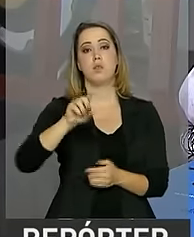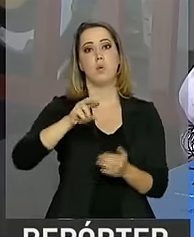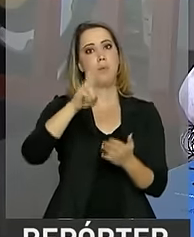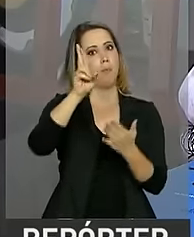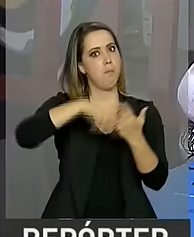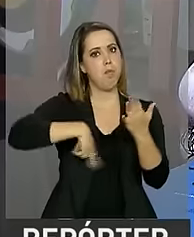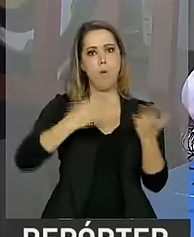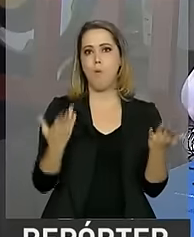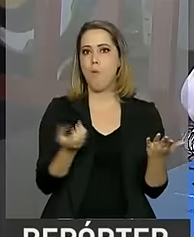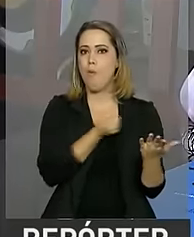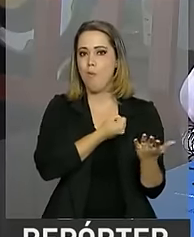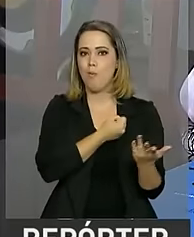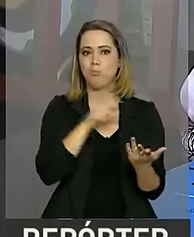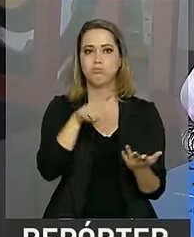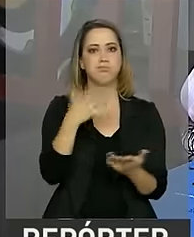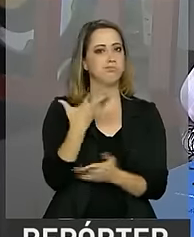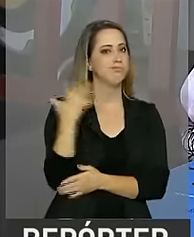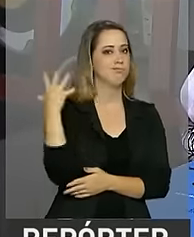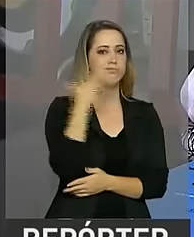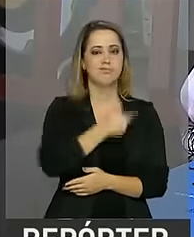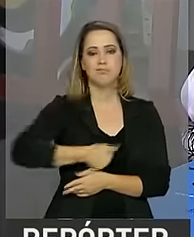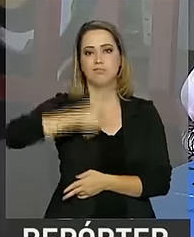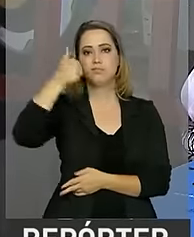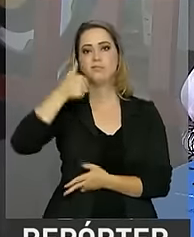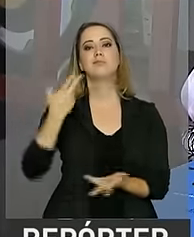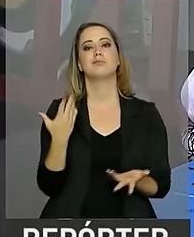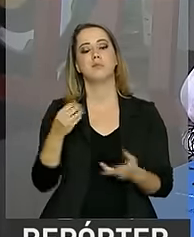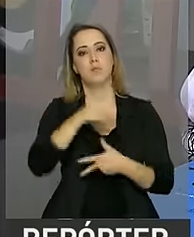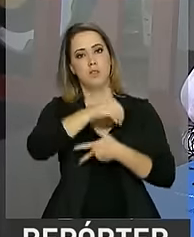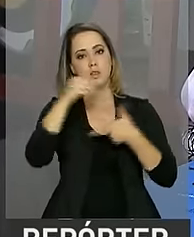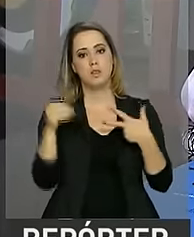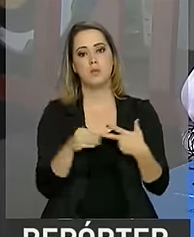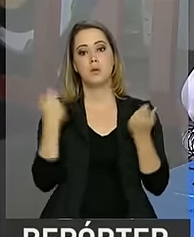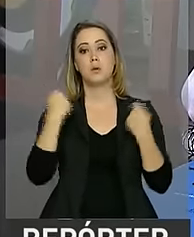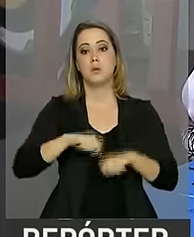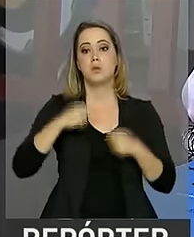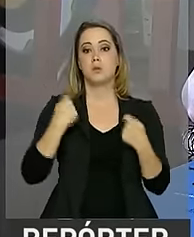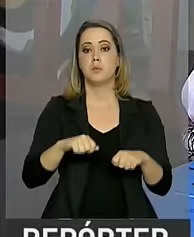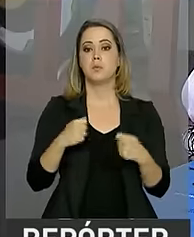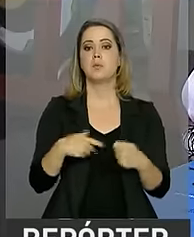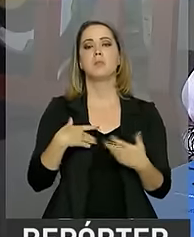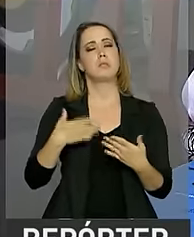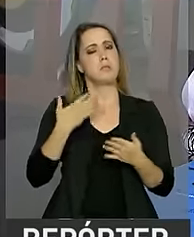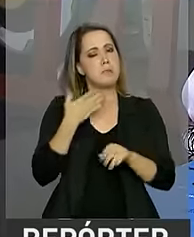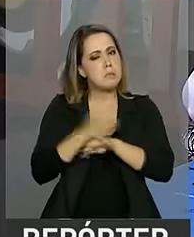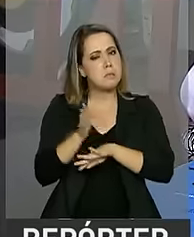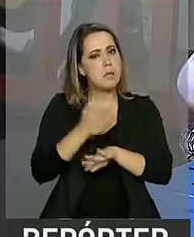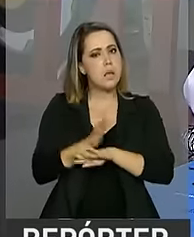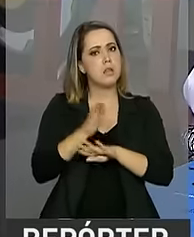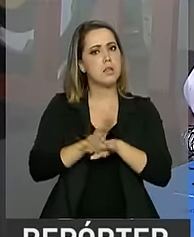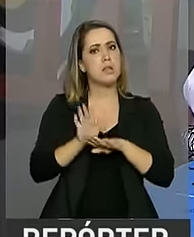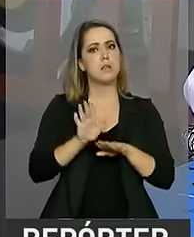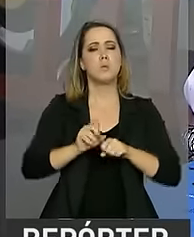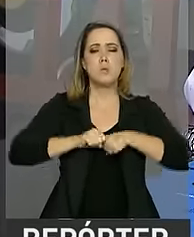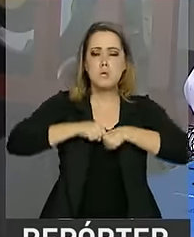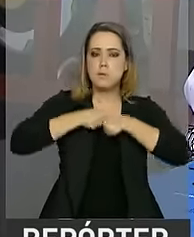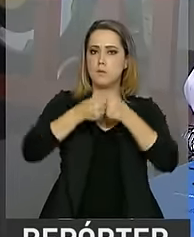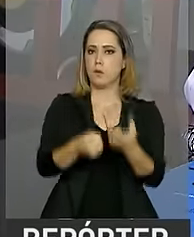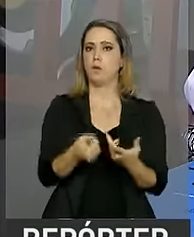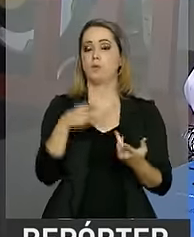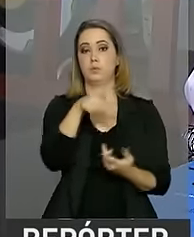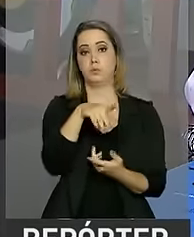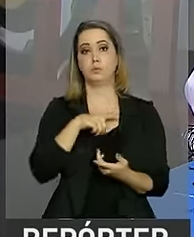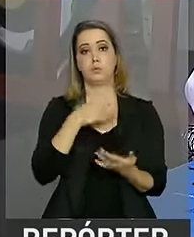sucesso na redação e de quebra uma boa nota geral no Enem foi preciso disciplina e dedicação a jornada de